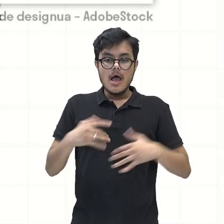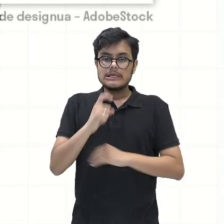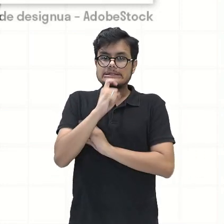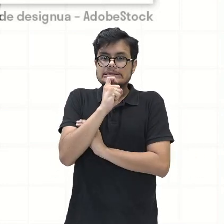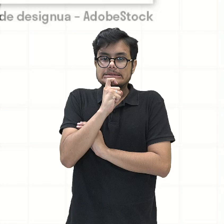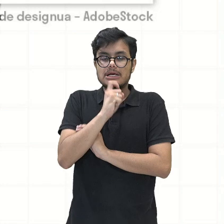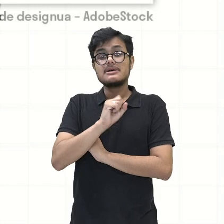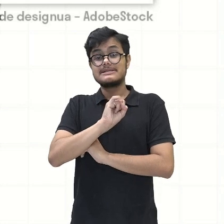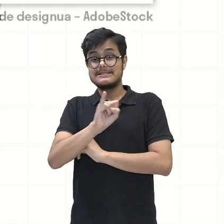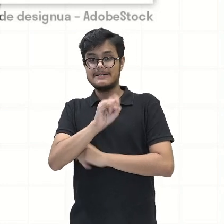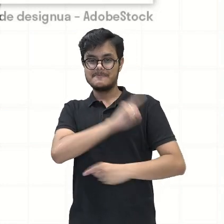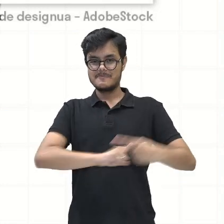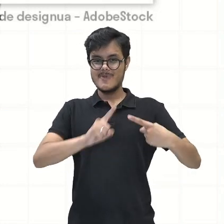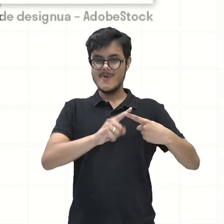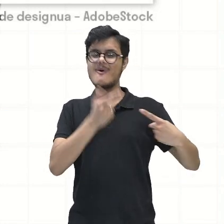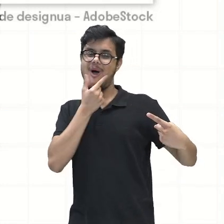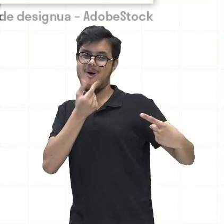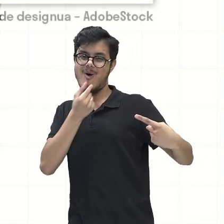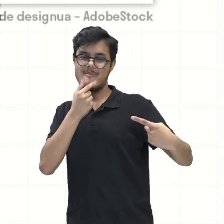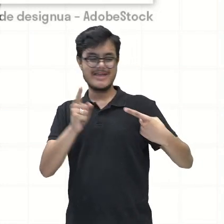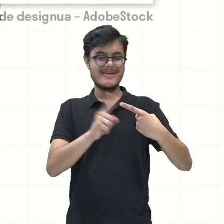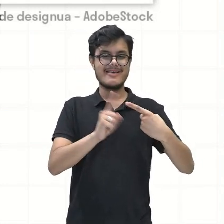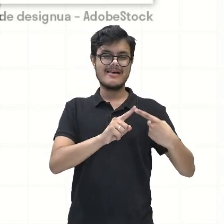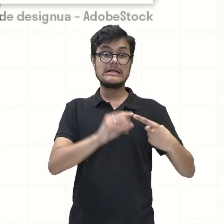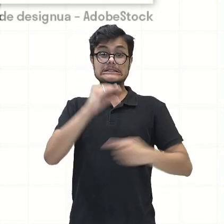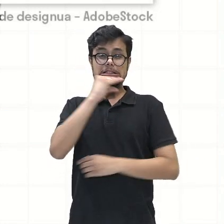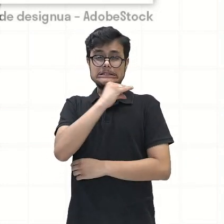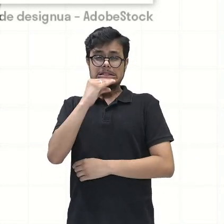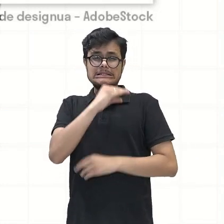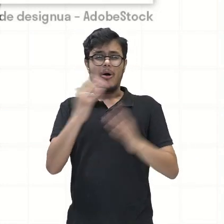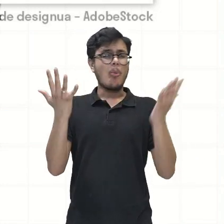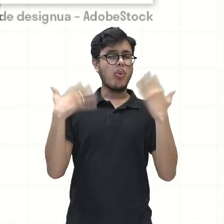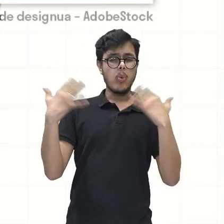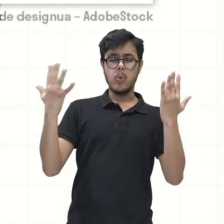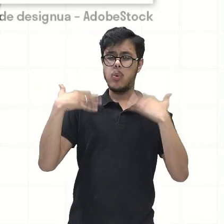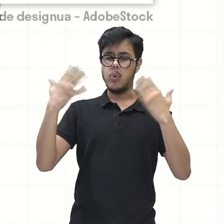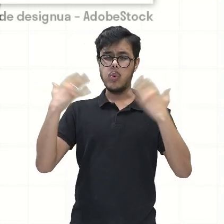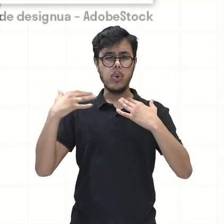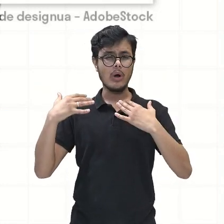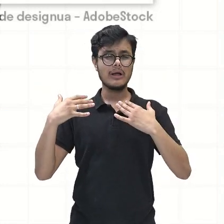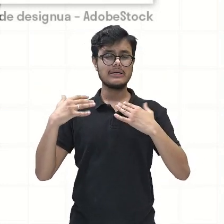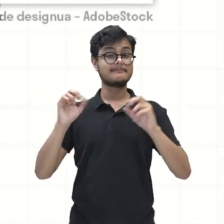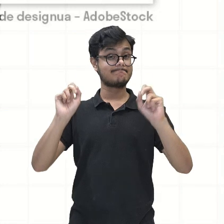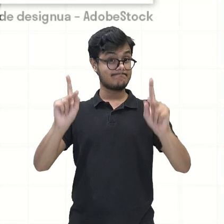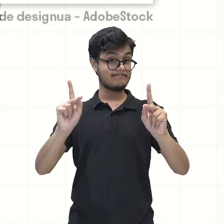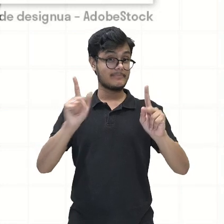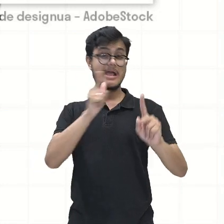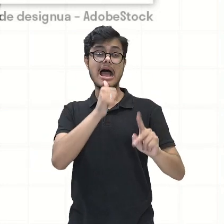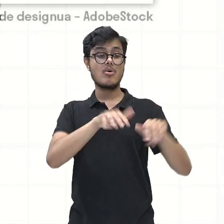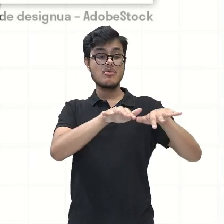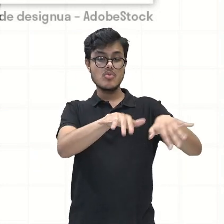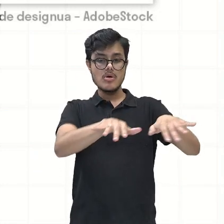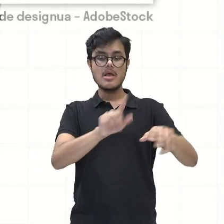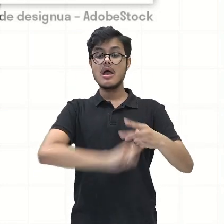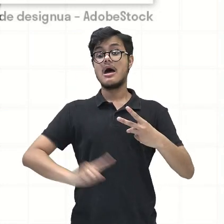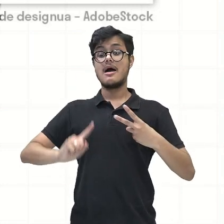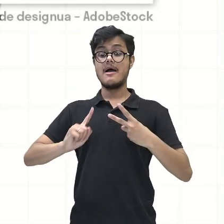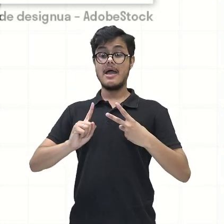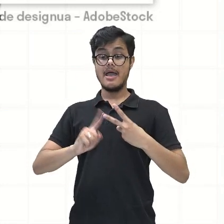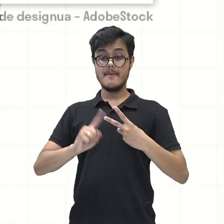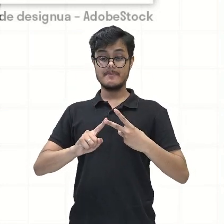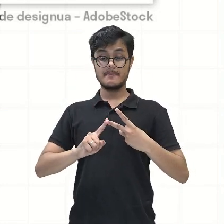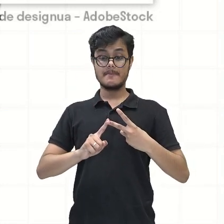enquanto o El Niño ele provoca, né, o aquecimento das águas do Pacífico, quando os